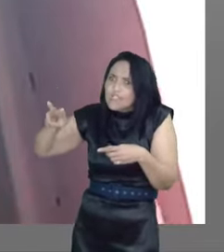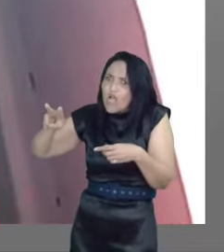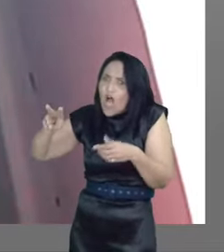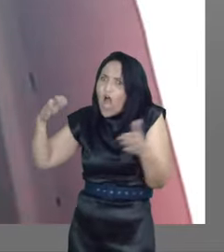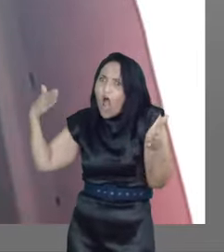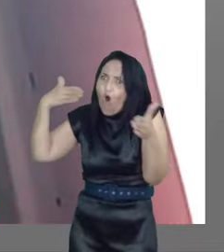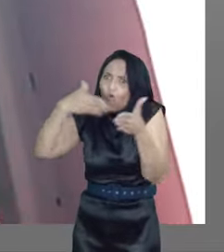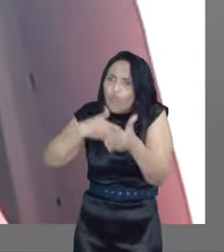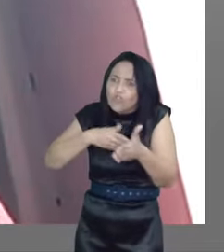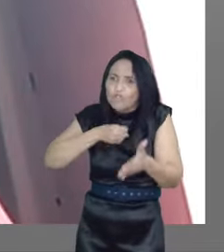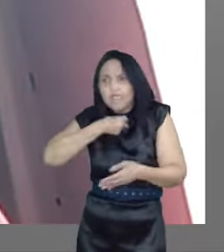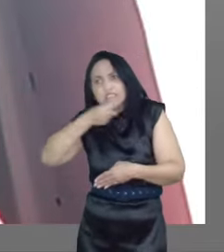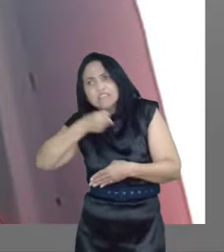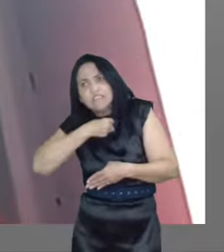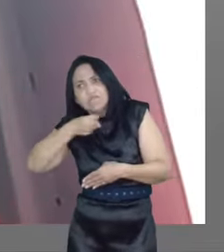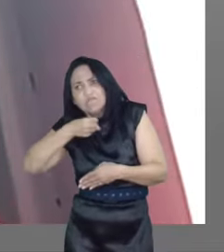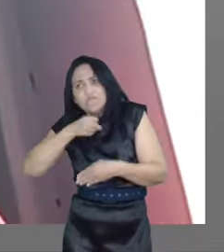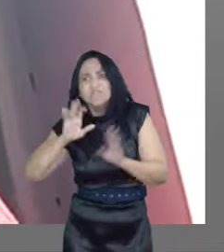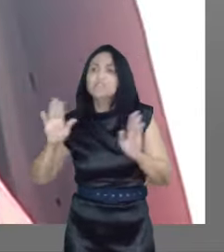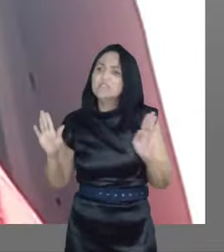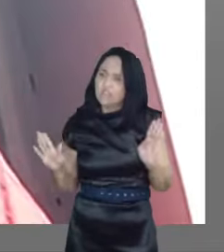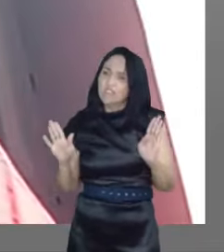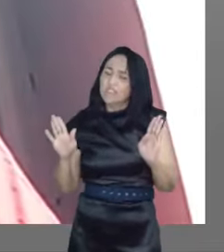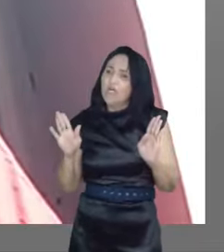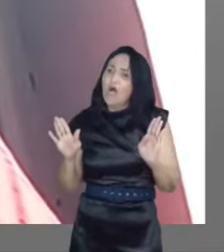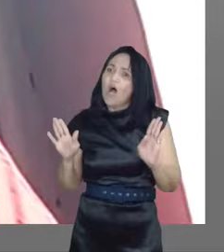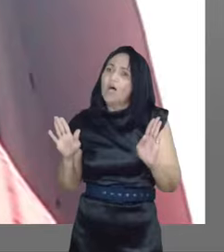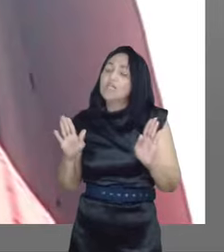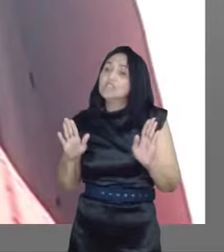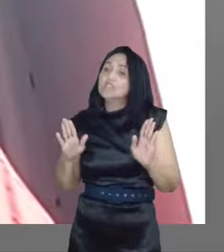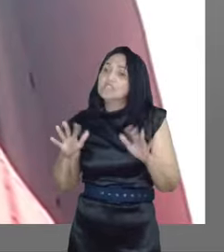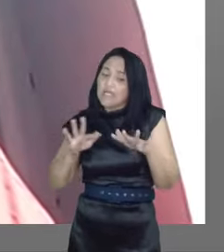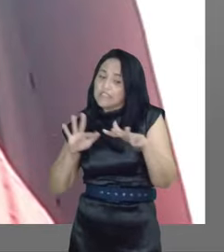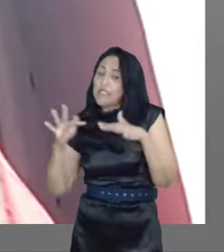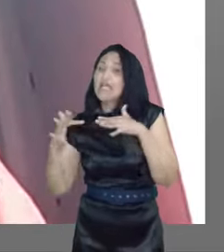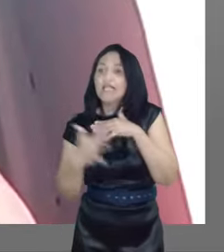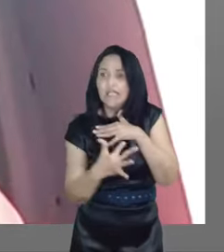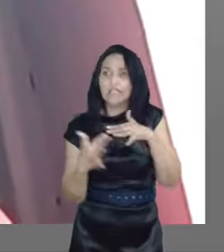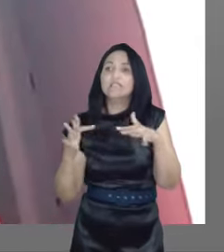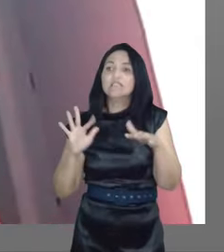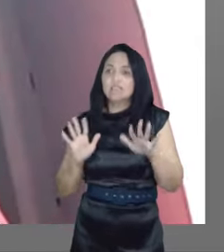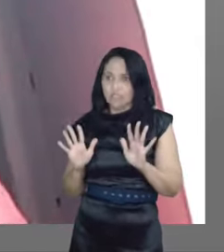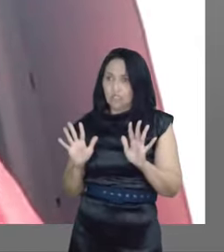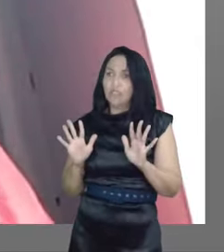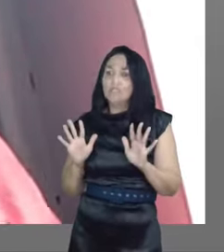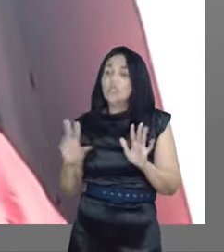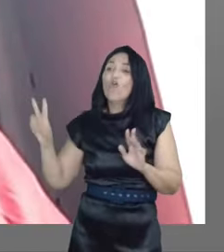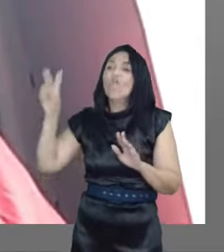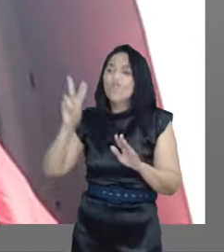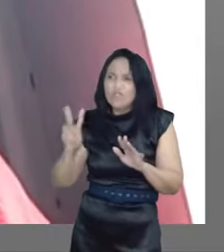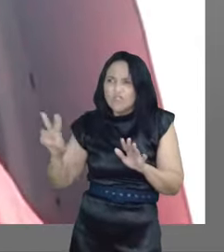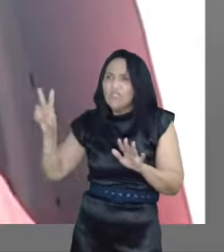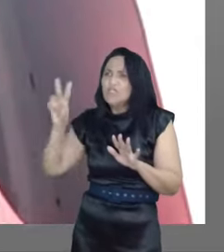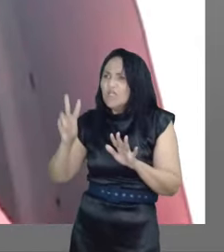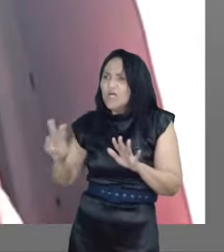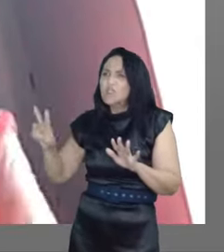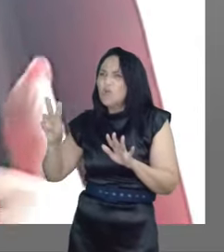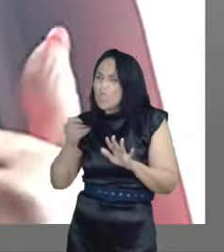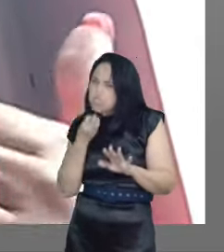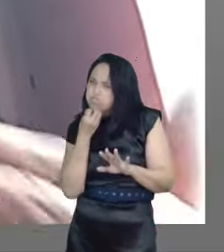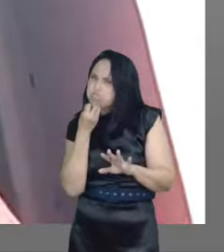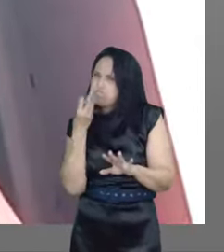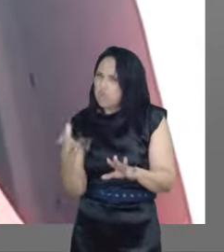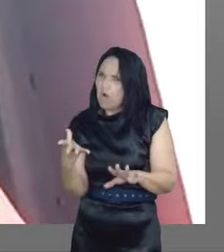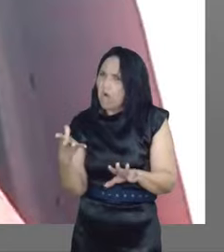né, aqui do dia, sobre as redes sociais. Um vereador, uma vereadora da Câmara,